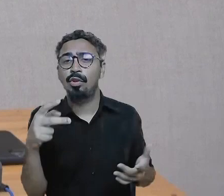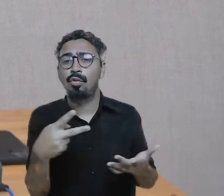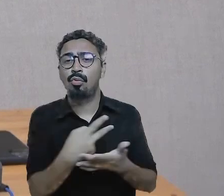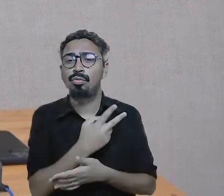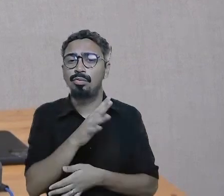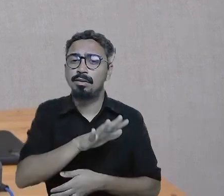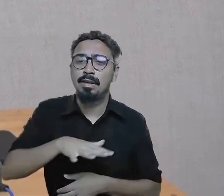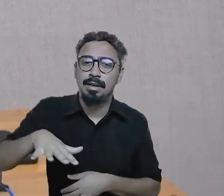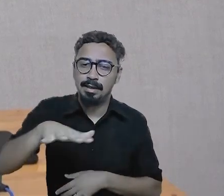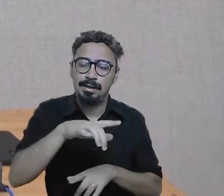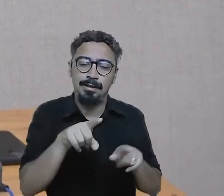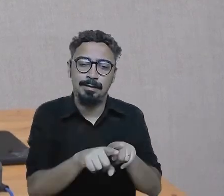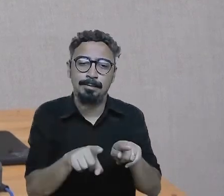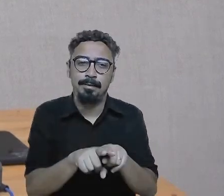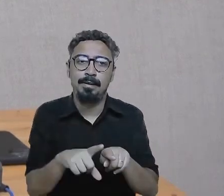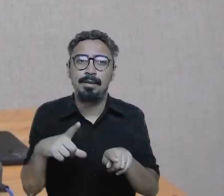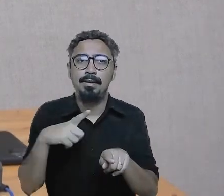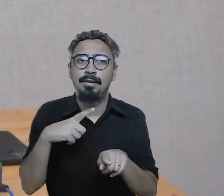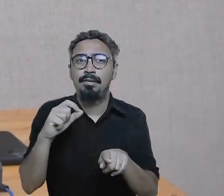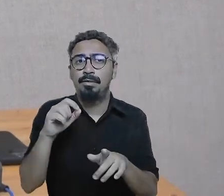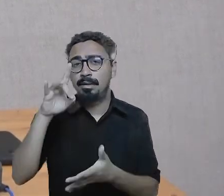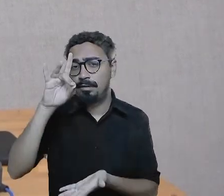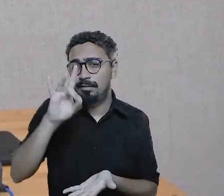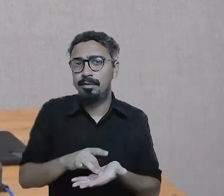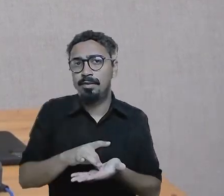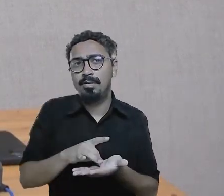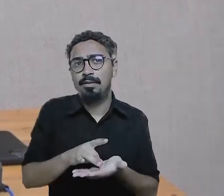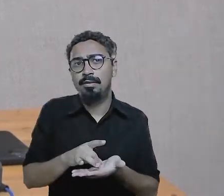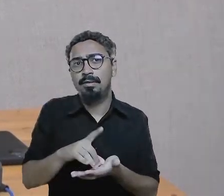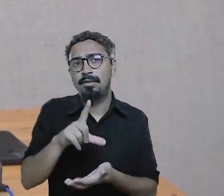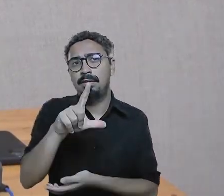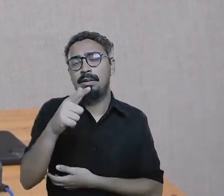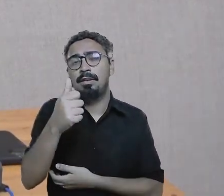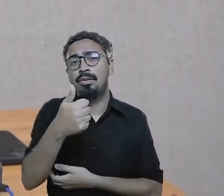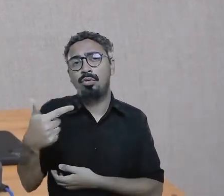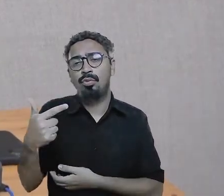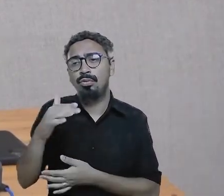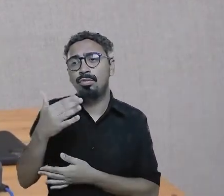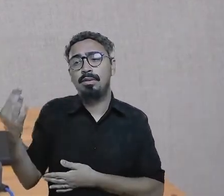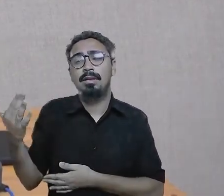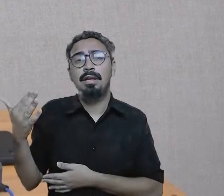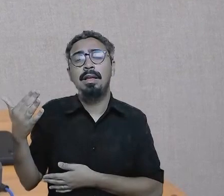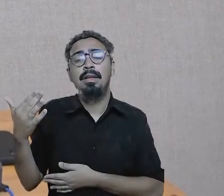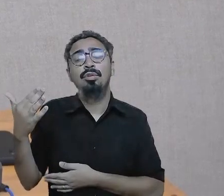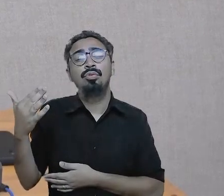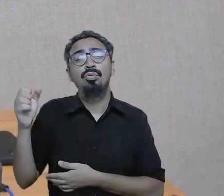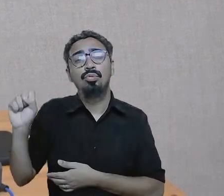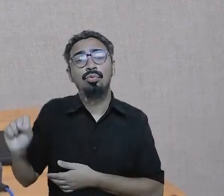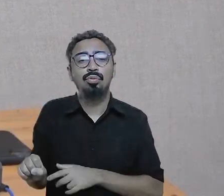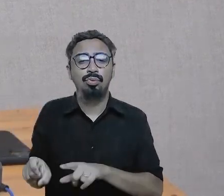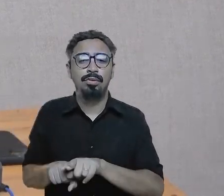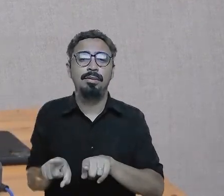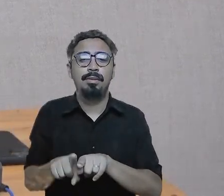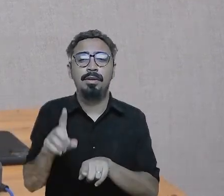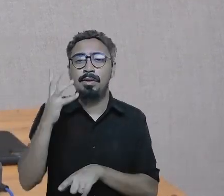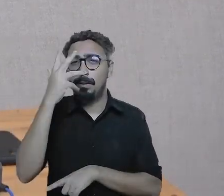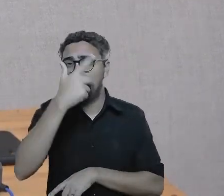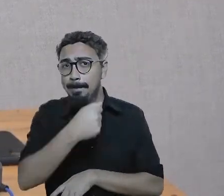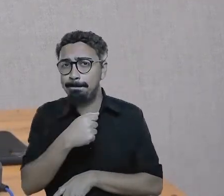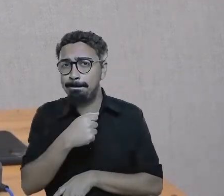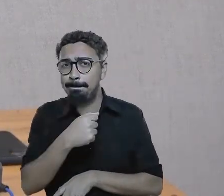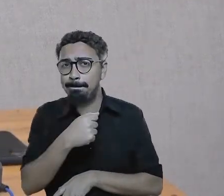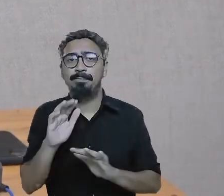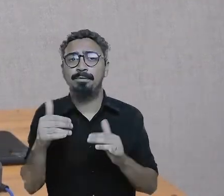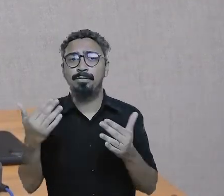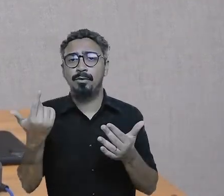as que foram consolidadas como a da Kelly 12 do Lago Sul por exemplo porque é algo muito bonito muito muito prático como